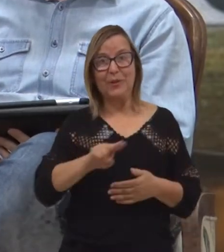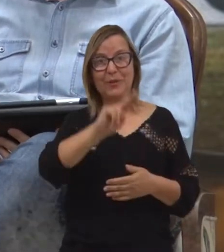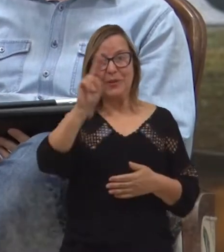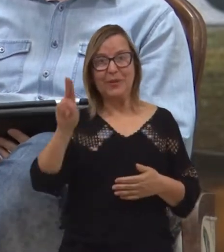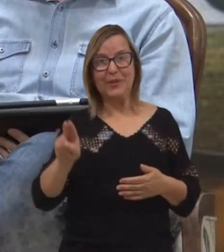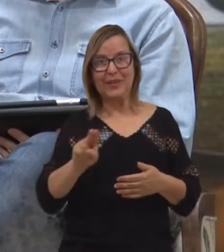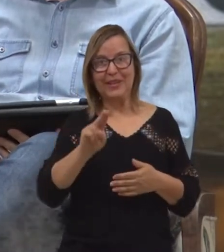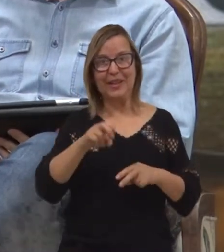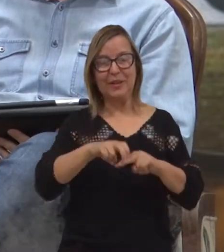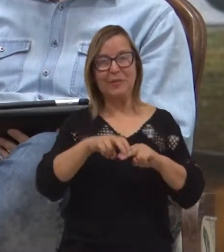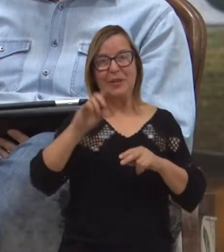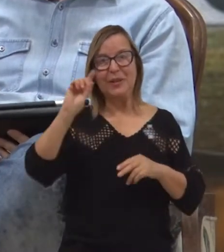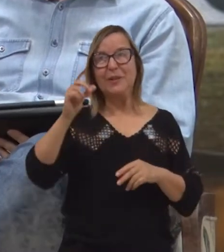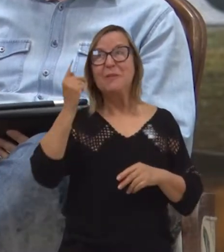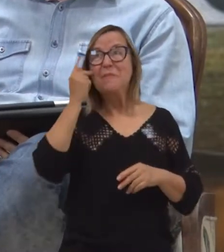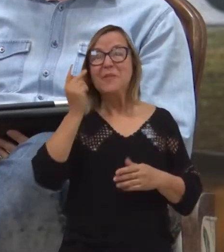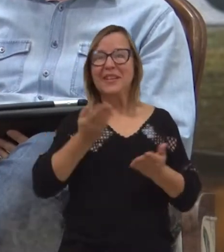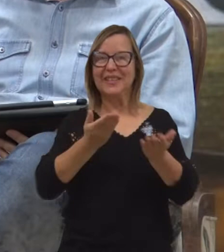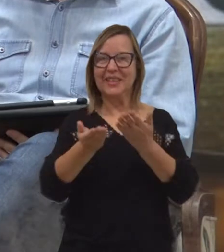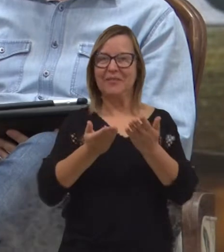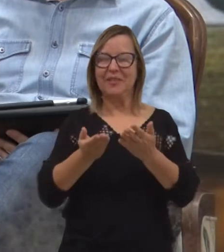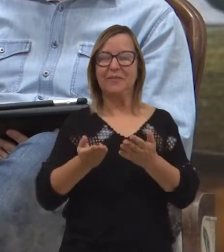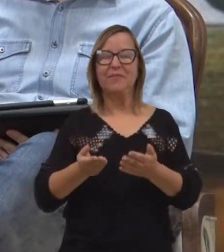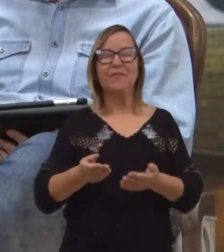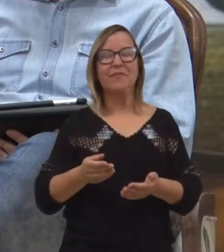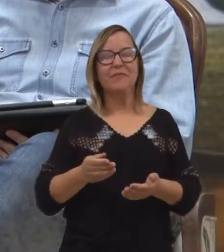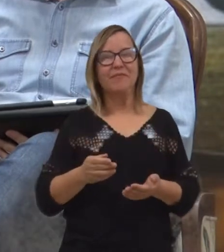termo ações de graças mostra isso para nós, né?